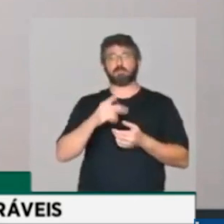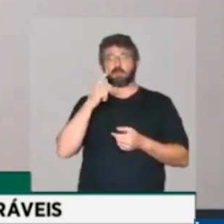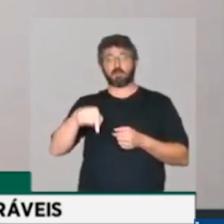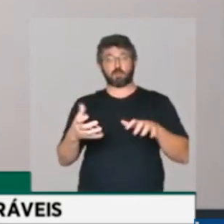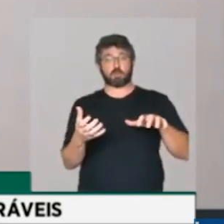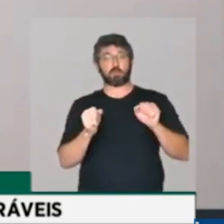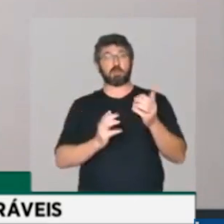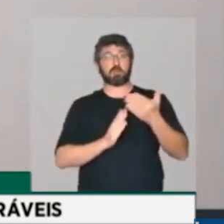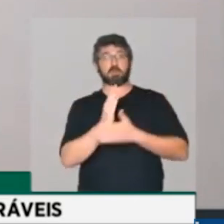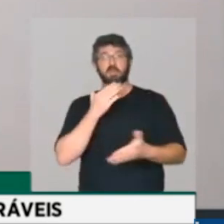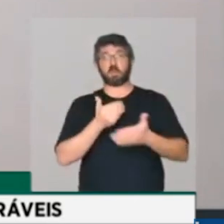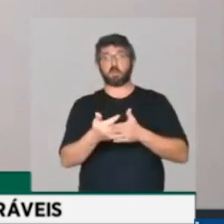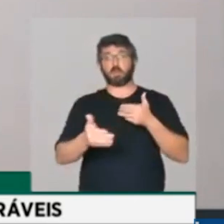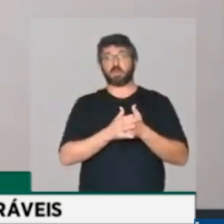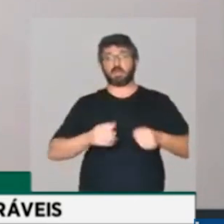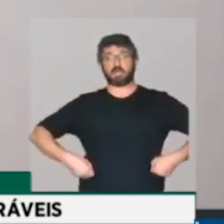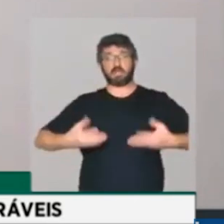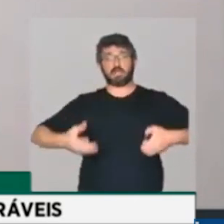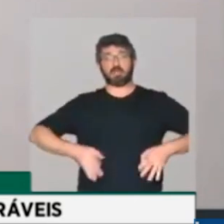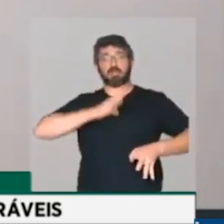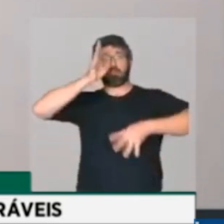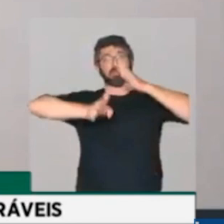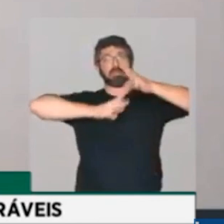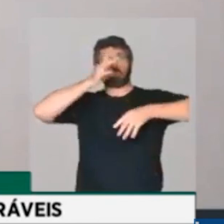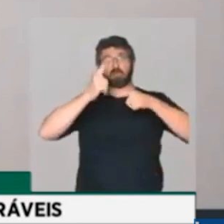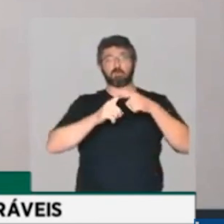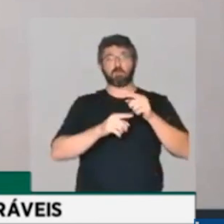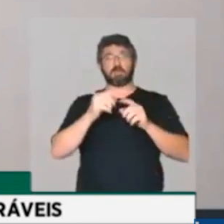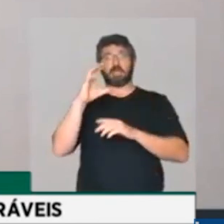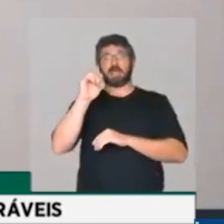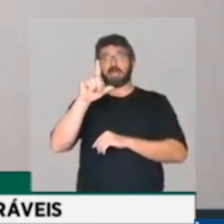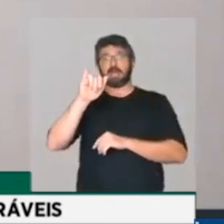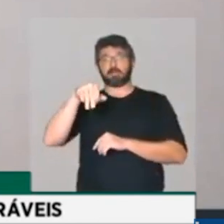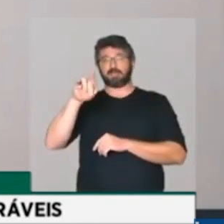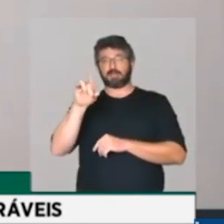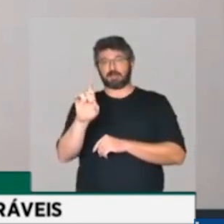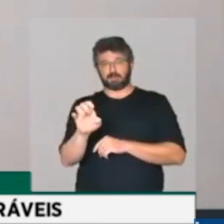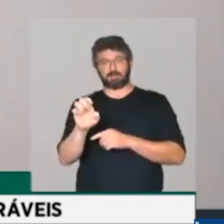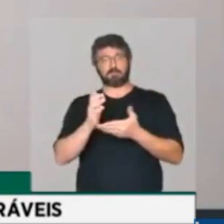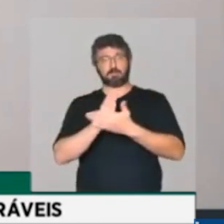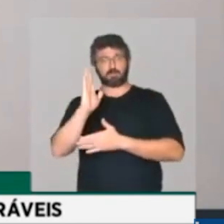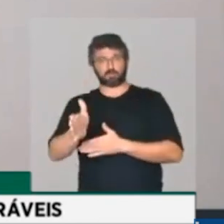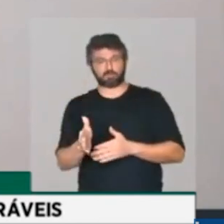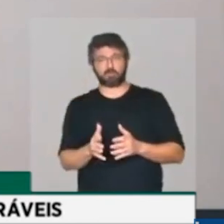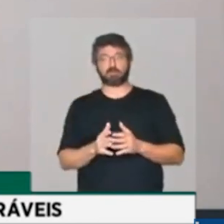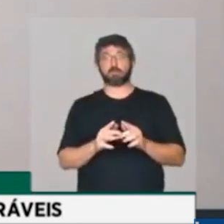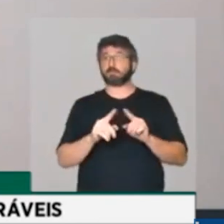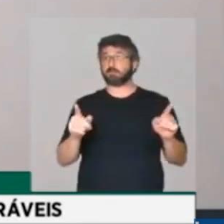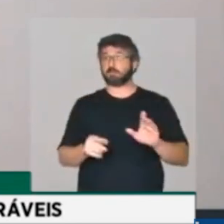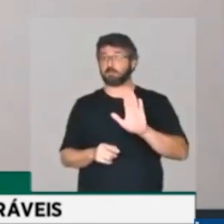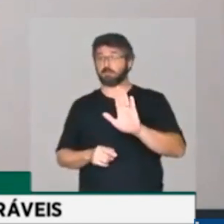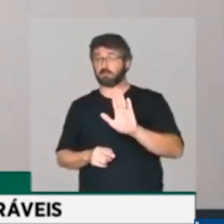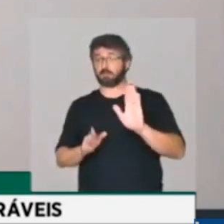falando que o Parlamento pode aprovar qualquer gasto que quiser, porque a decretação de calamidade pública foi aprovada, sendo